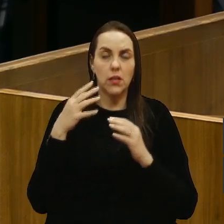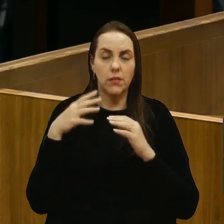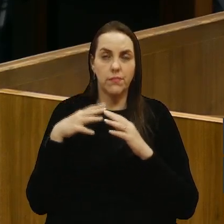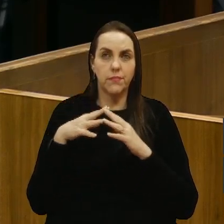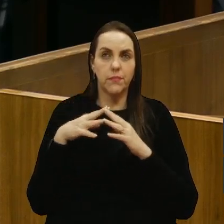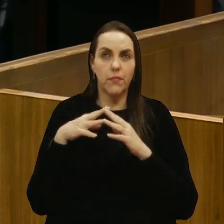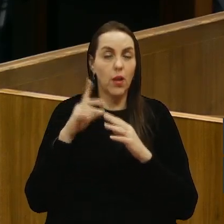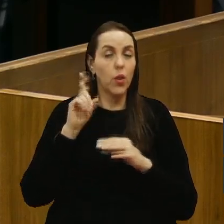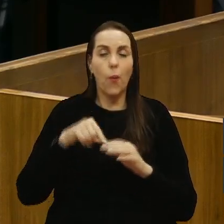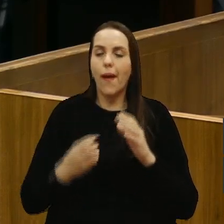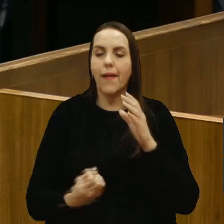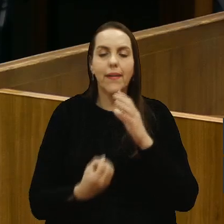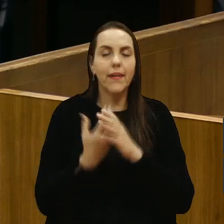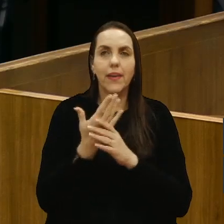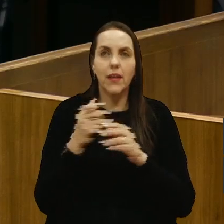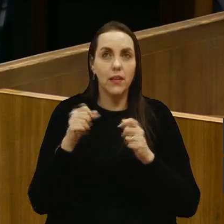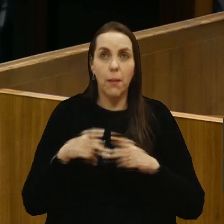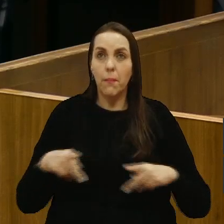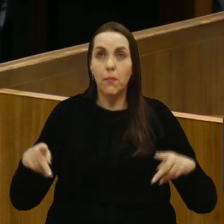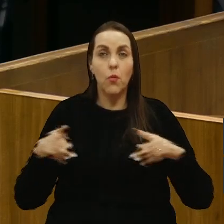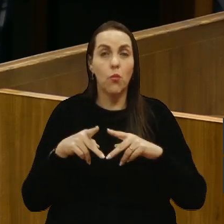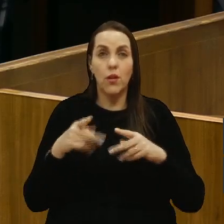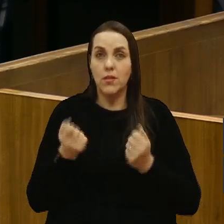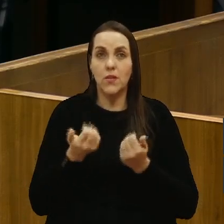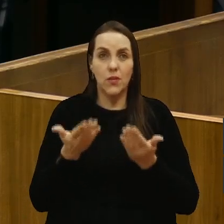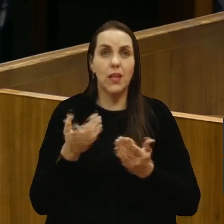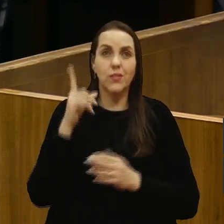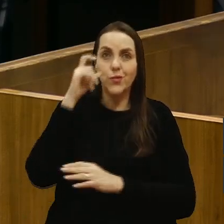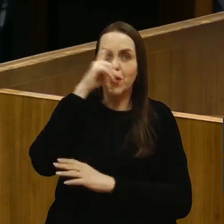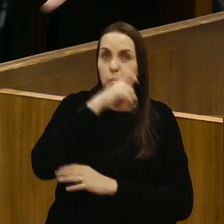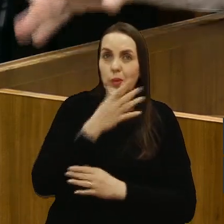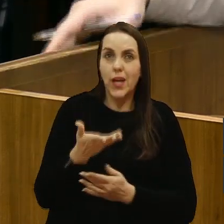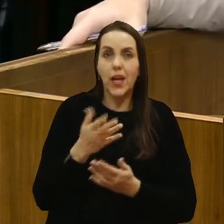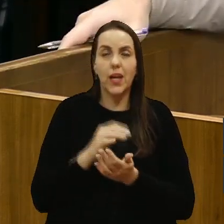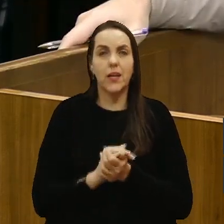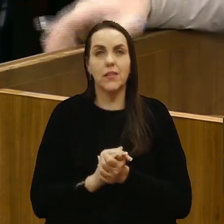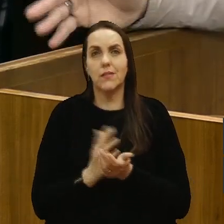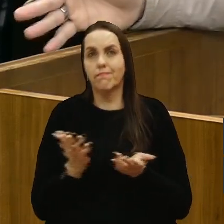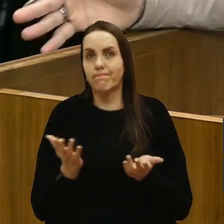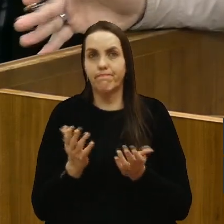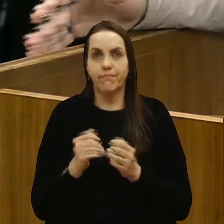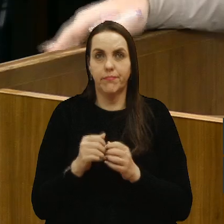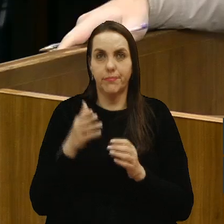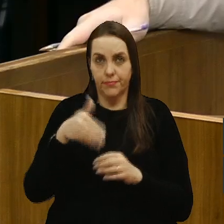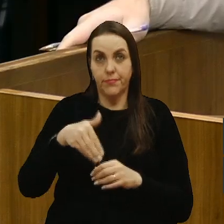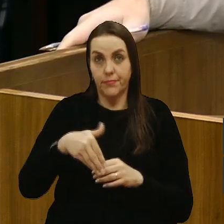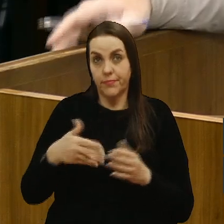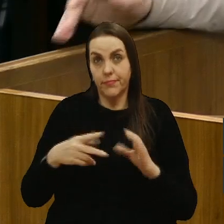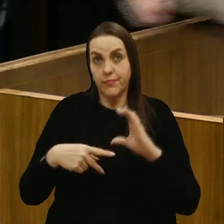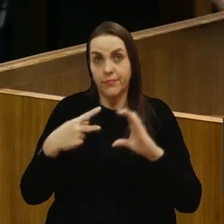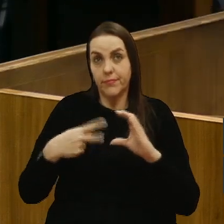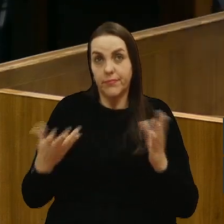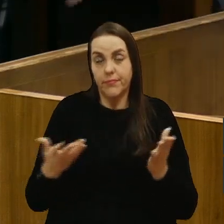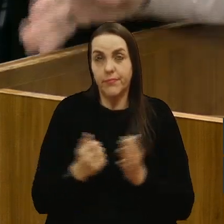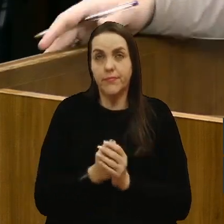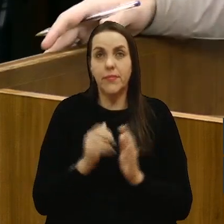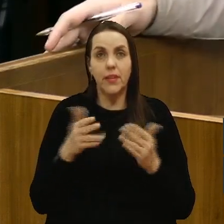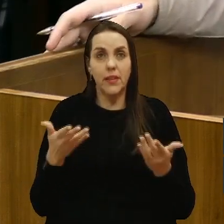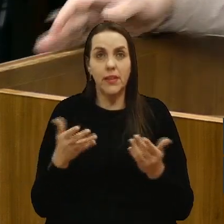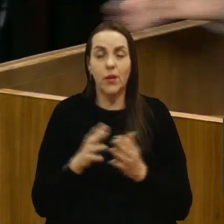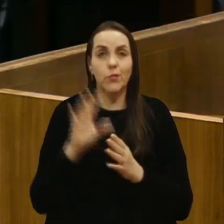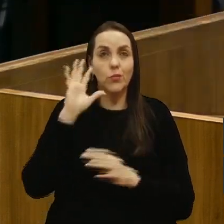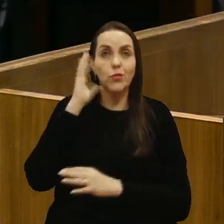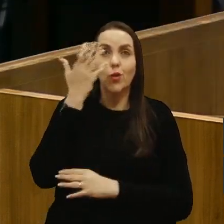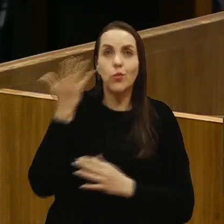ele é criado, mas é a população traz ali as dores, a gente traz as dores da população aqui para dentro, na verdade, né? Então, e a questão de